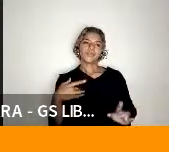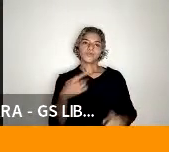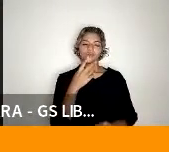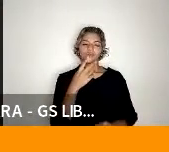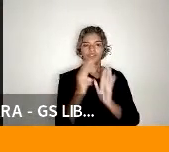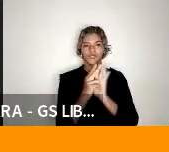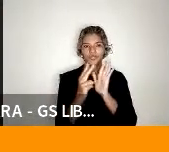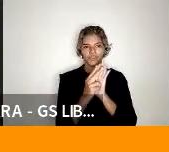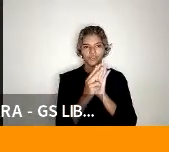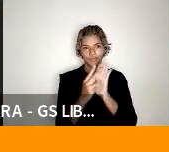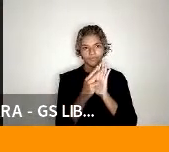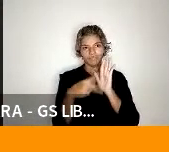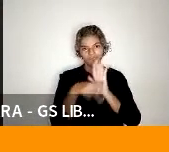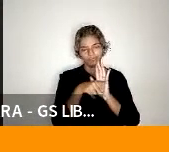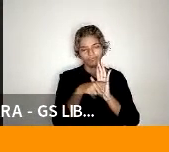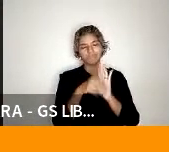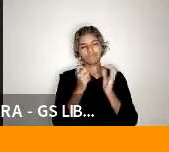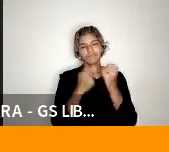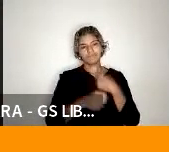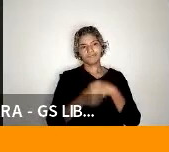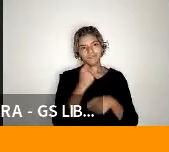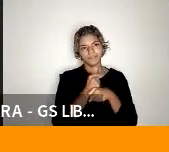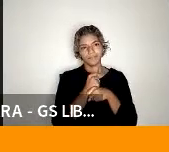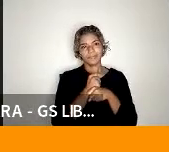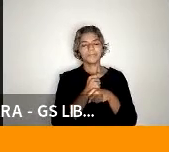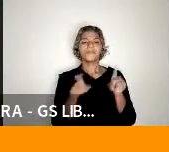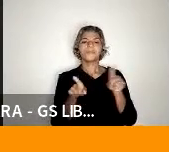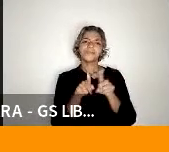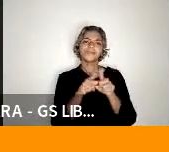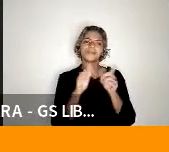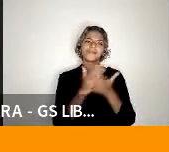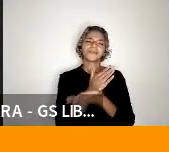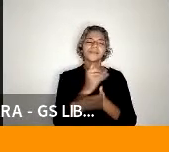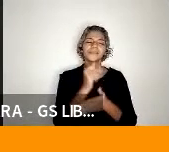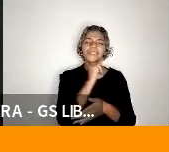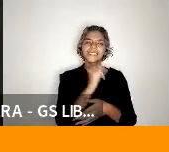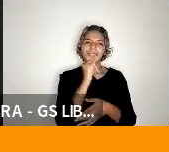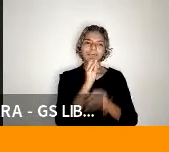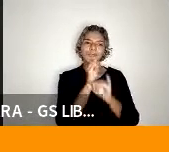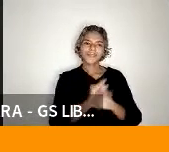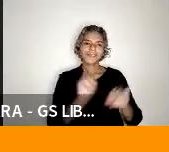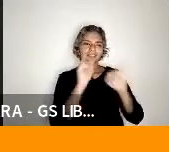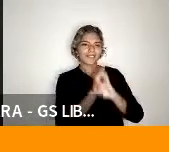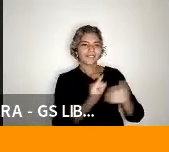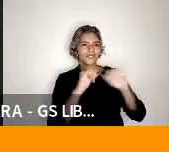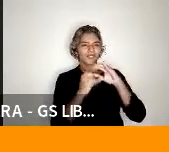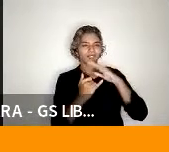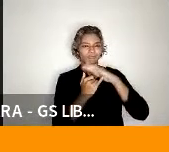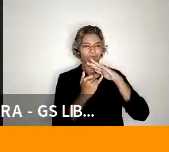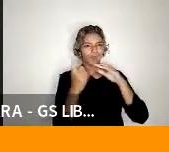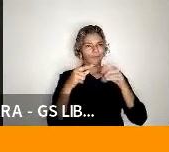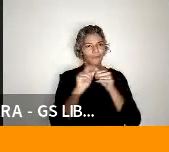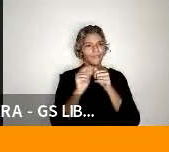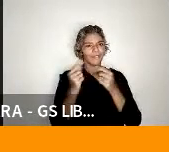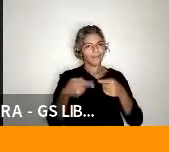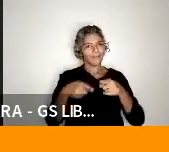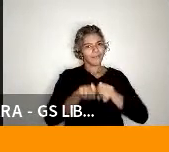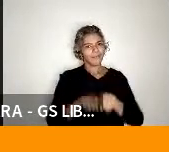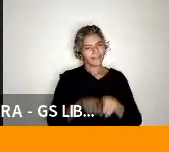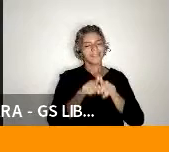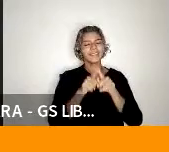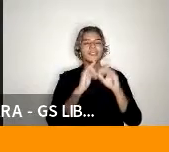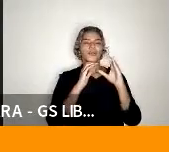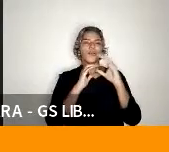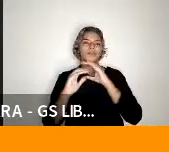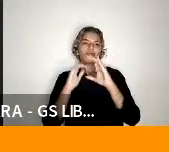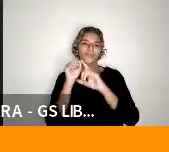no ano passado. Tem alguns exemplos de campanhas institucionais que a gente fez em parceria com a Coordenação de Comunicação Social da Fiocruz, a